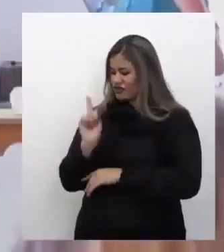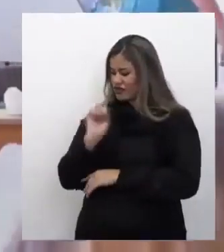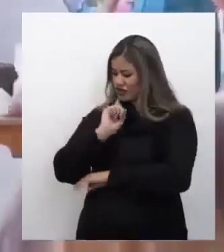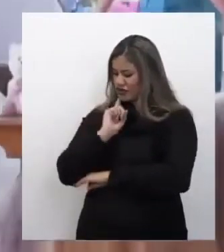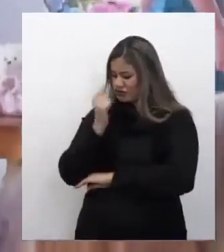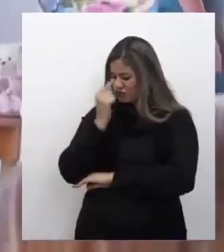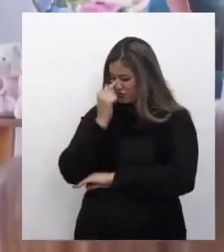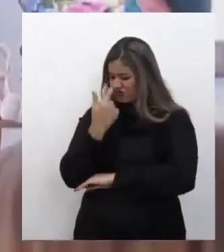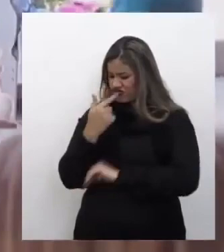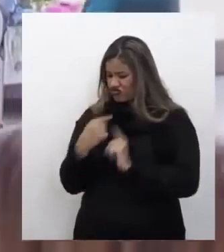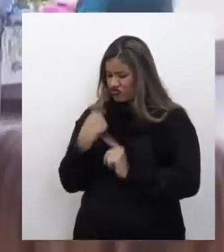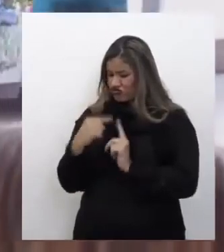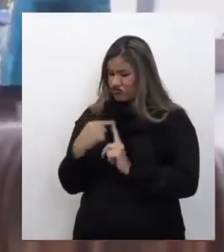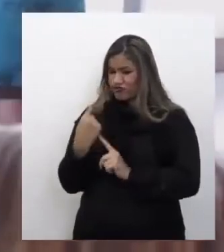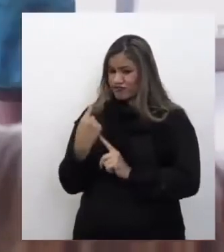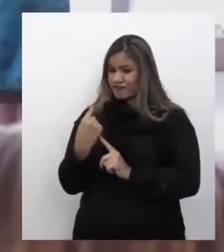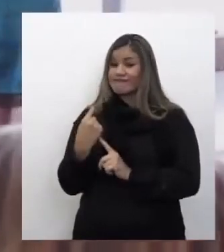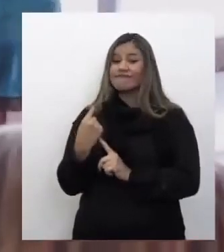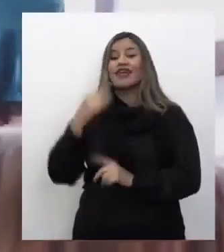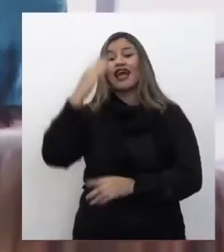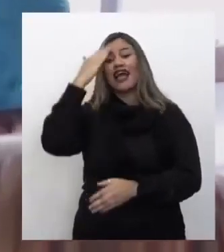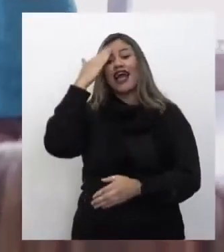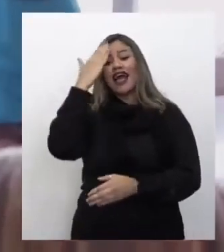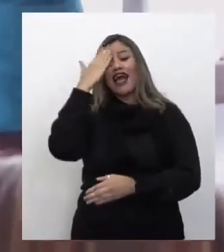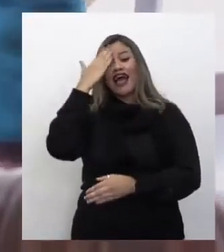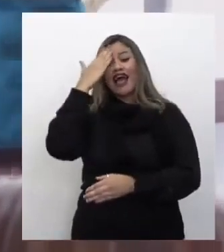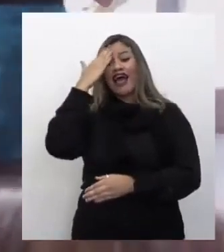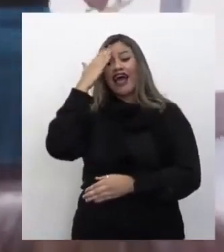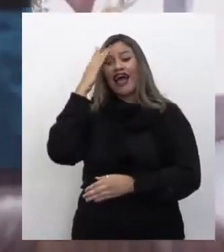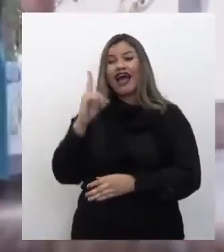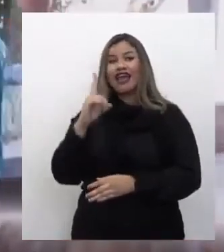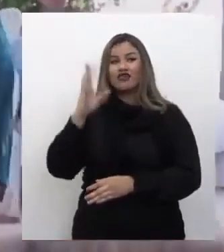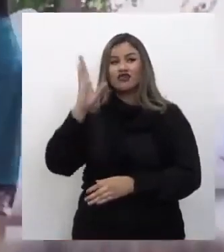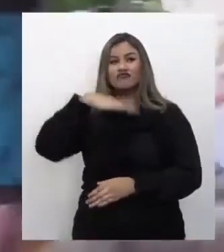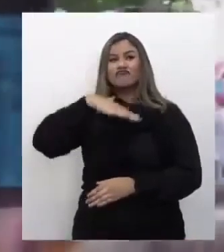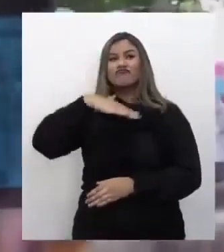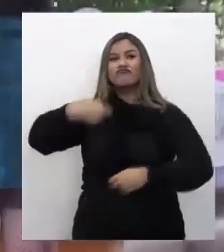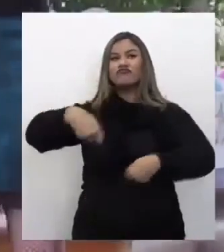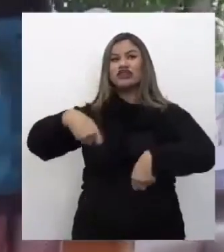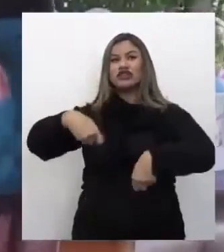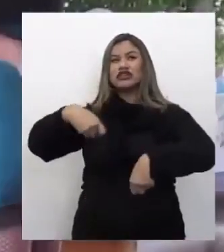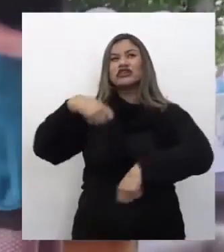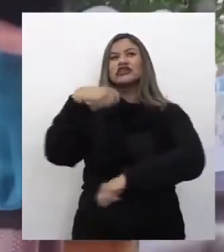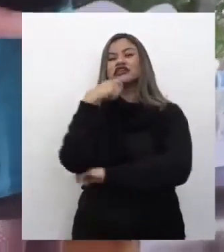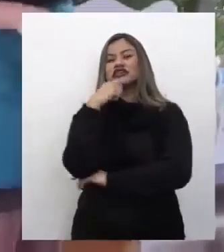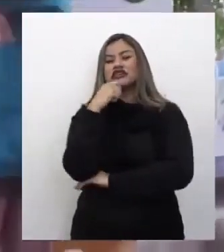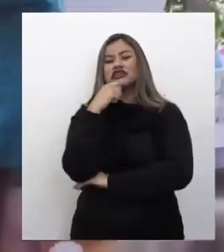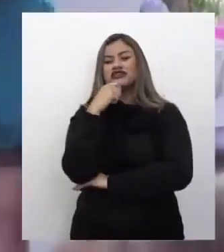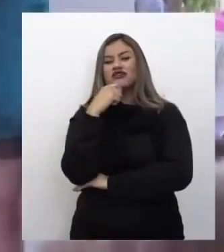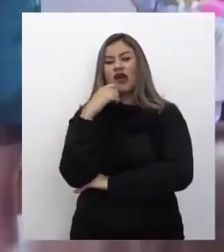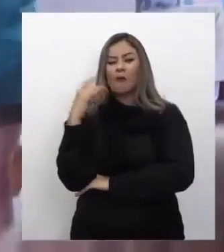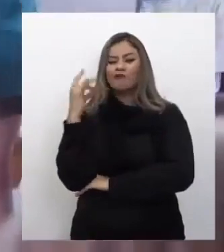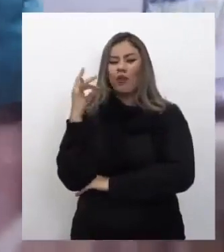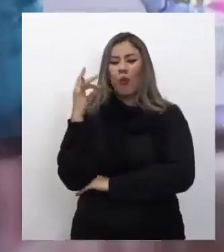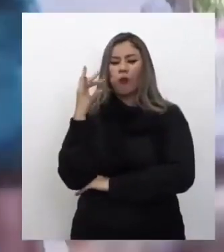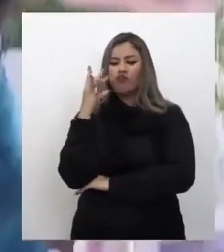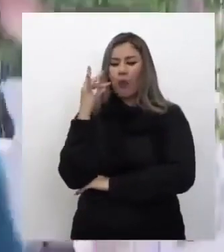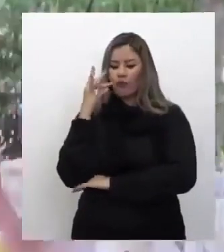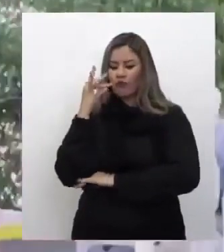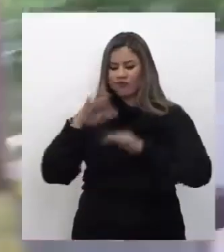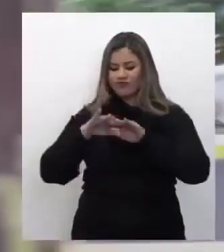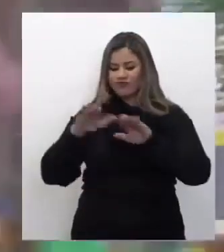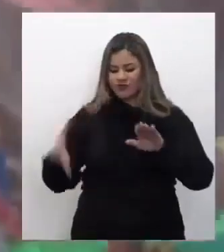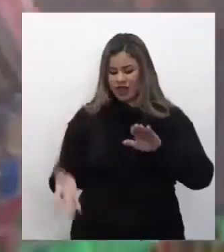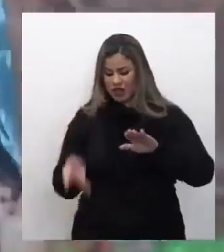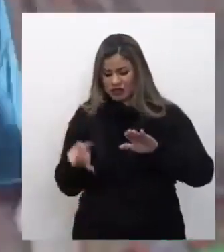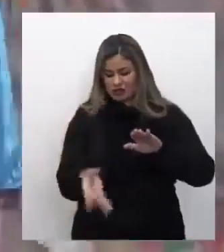bruxa. Já sei, eu tenho que fazer alguma coisa má. Isso. Eu vou colar chiclete embaixo das mesas, da